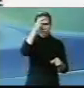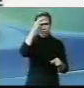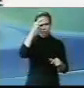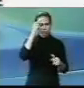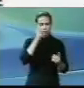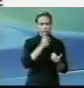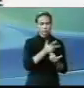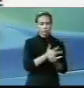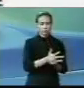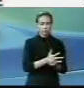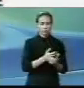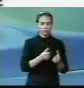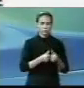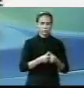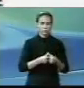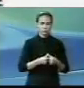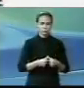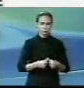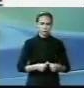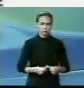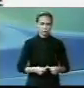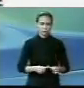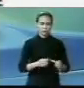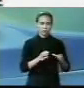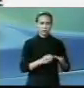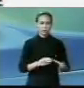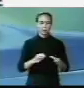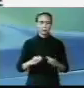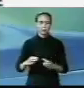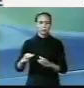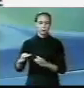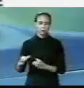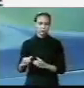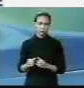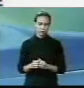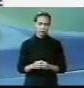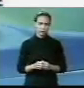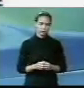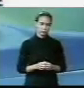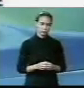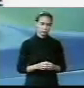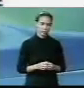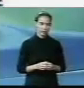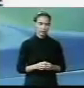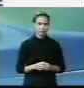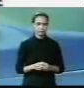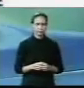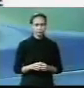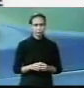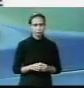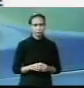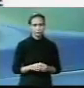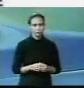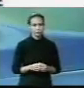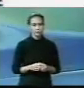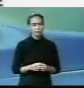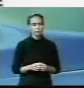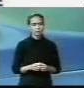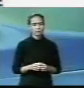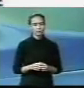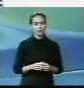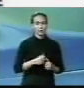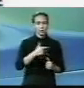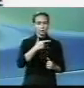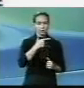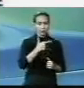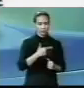localizado. Então, olha só, vamos entender aqui por partes. Ele funciona, é um computador intermediário que atua como cliente e servidor.